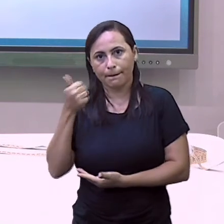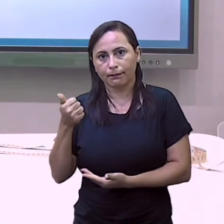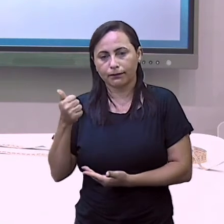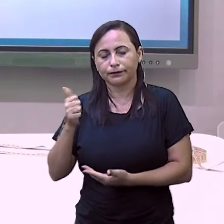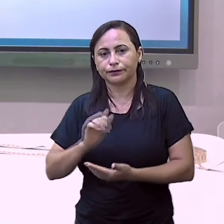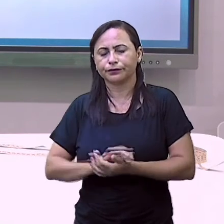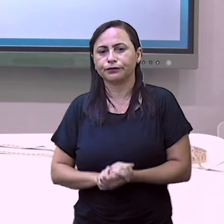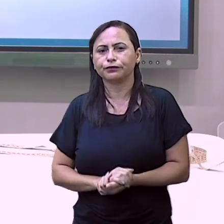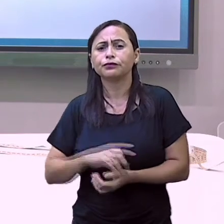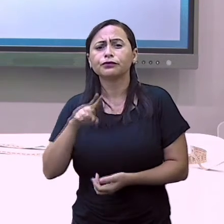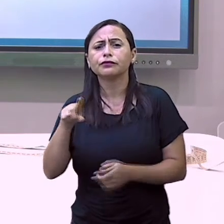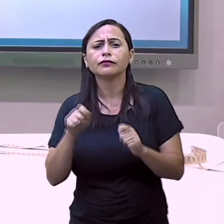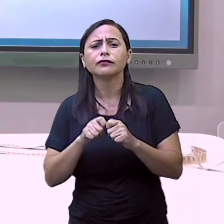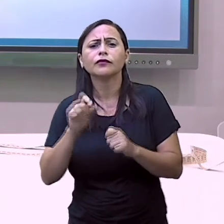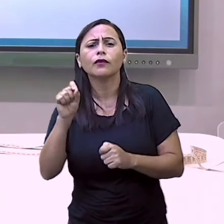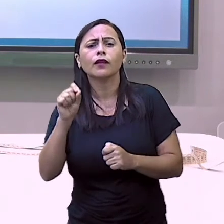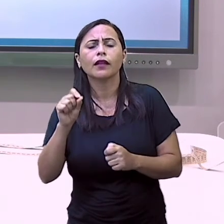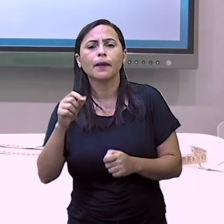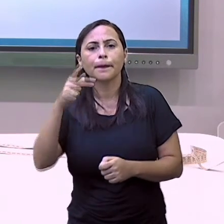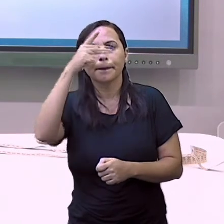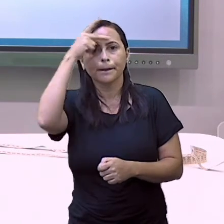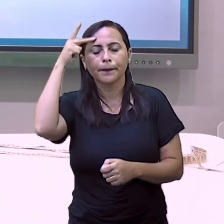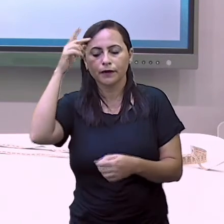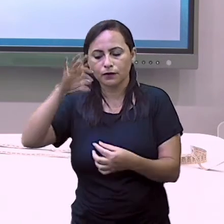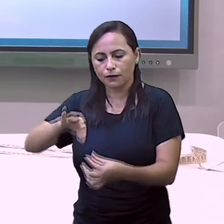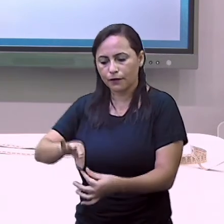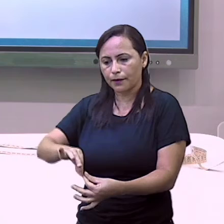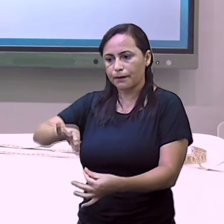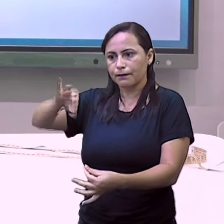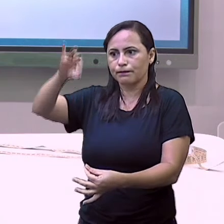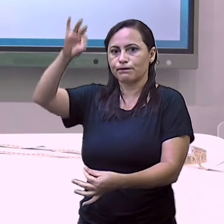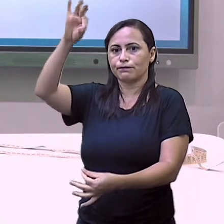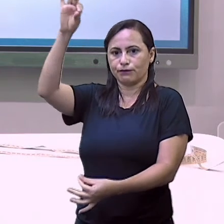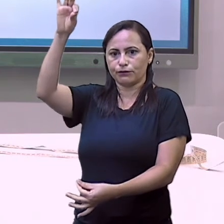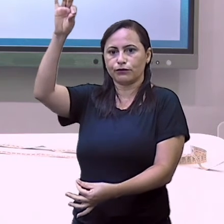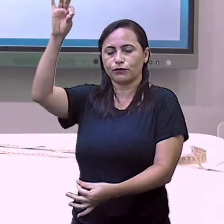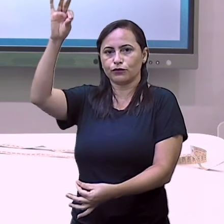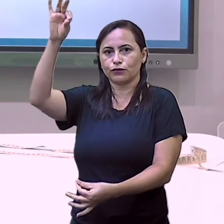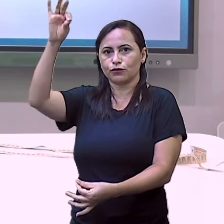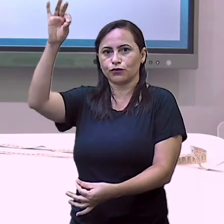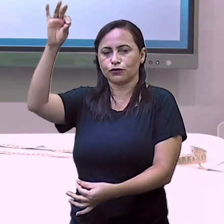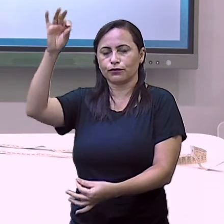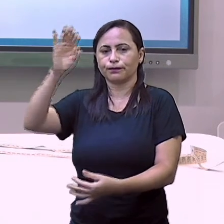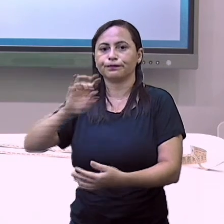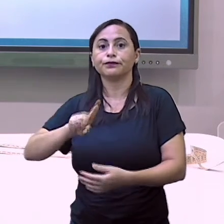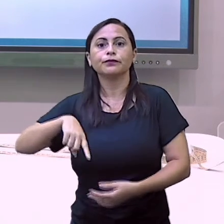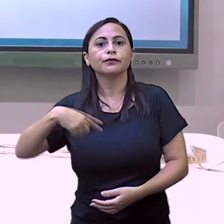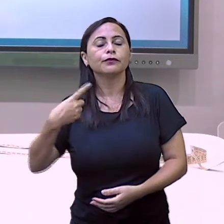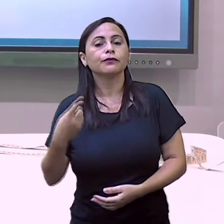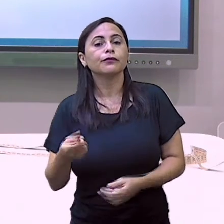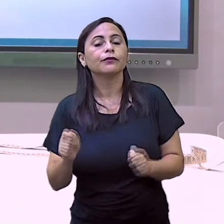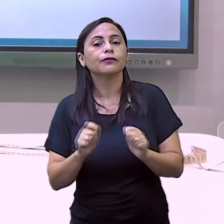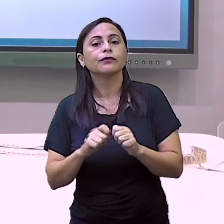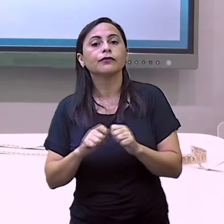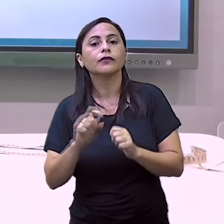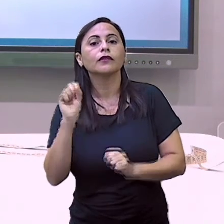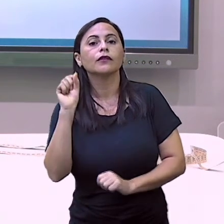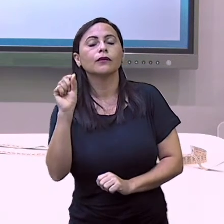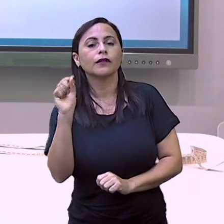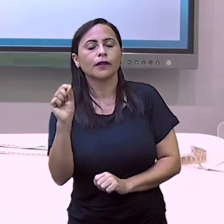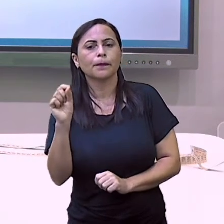vai medir as pessoas da sua casa. Após medir as pessoas que estão na sua casa, né?